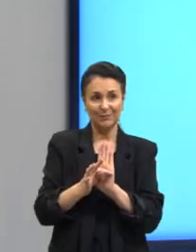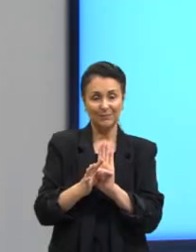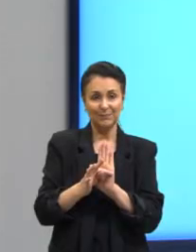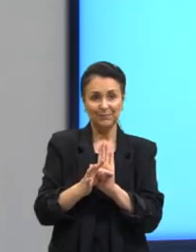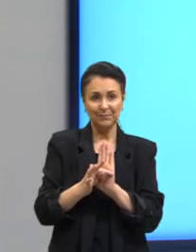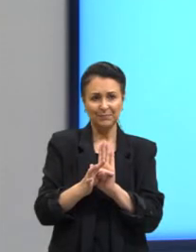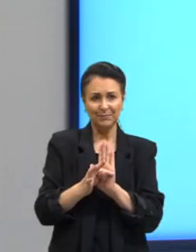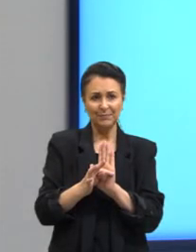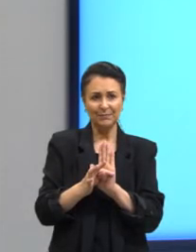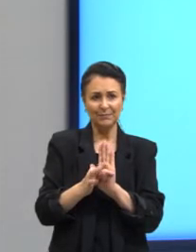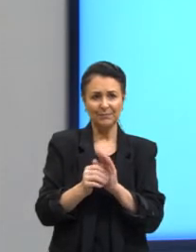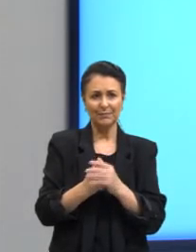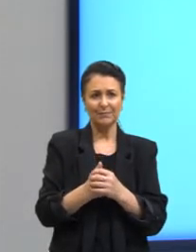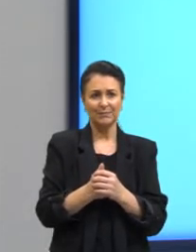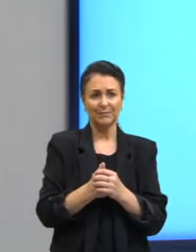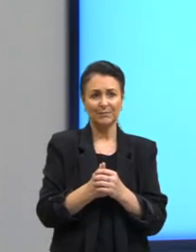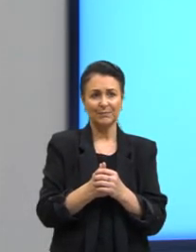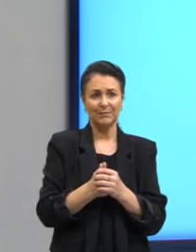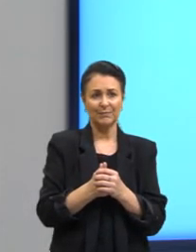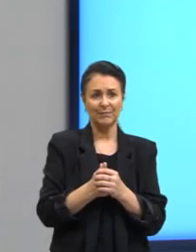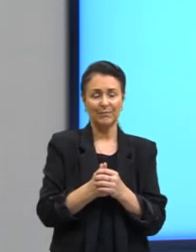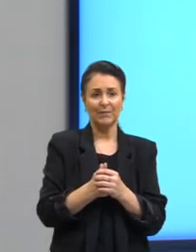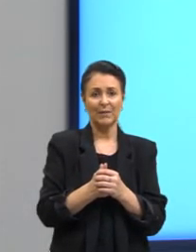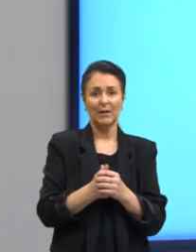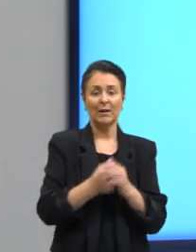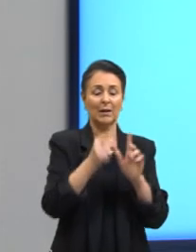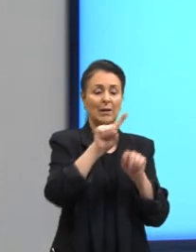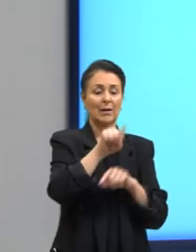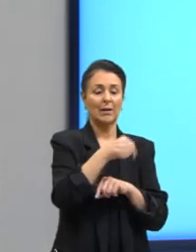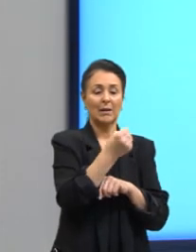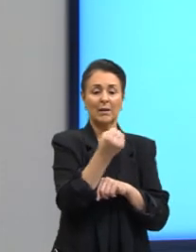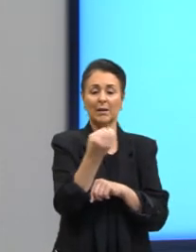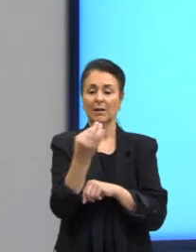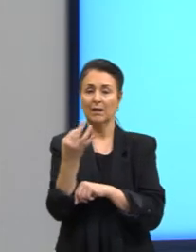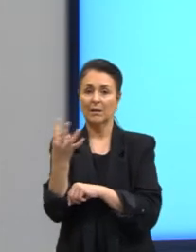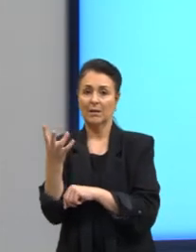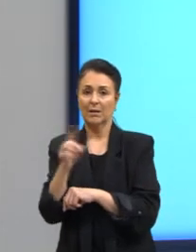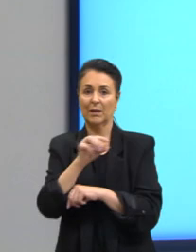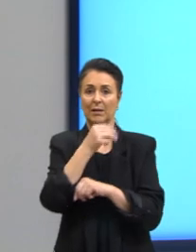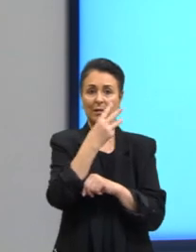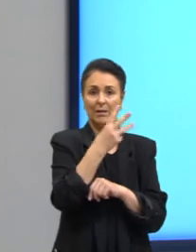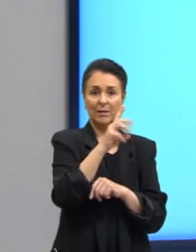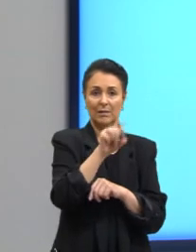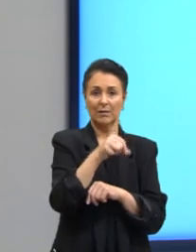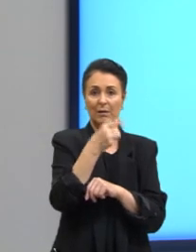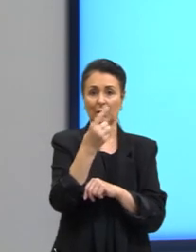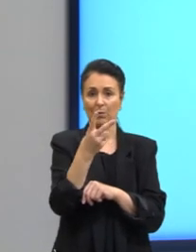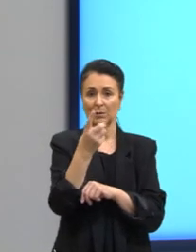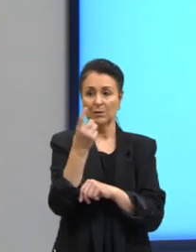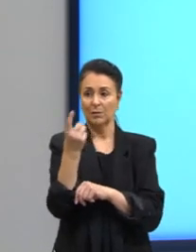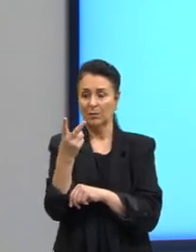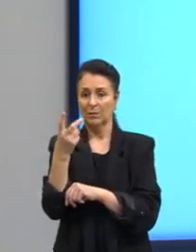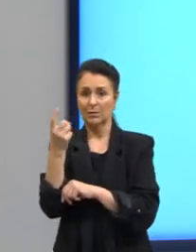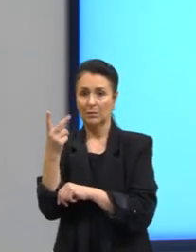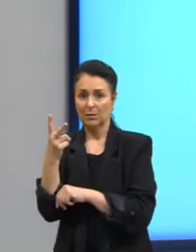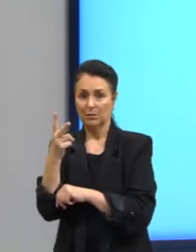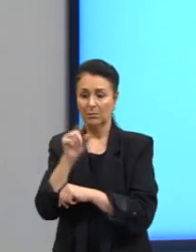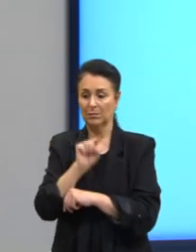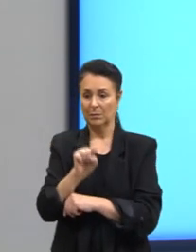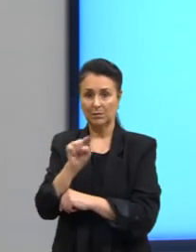aqui abaixo Então segue aqui a dízima 3,12 12 12